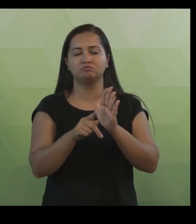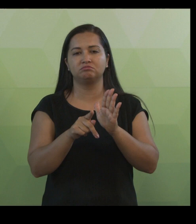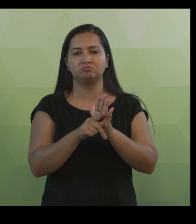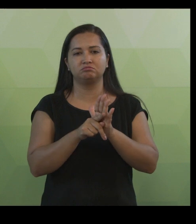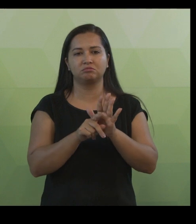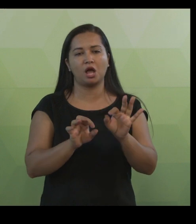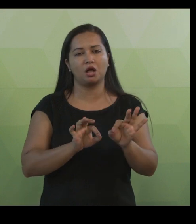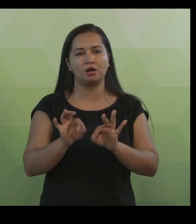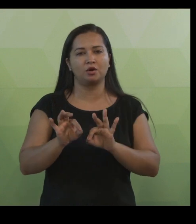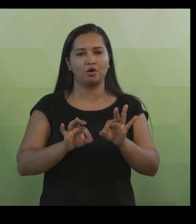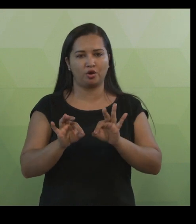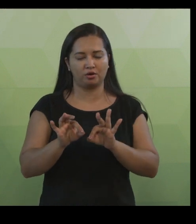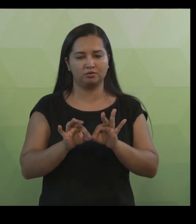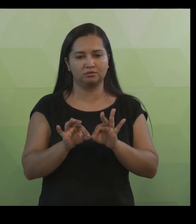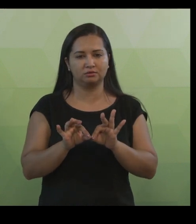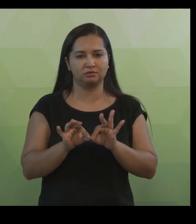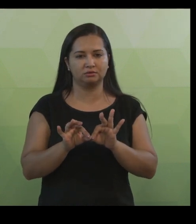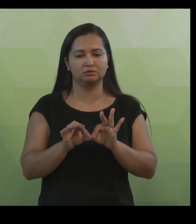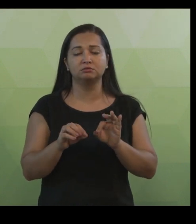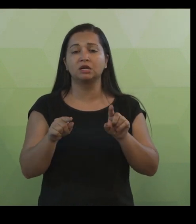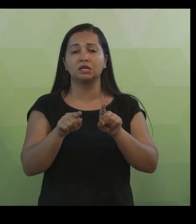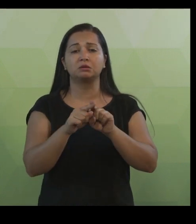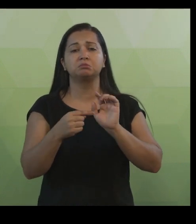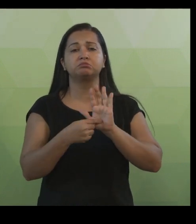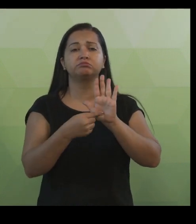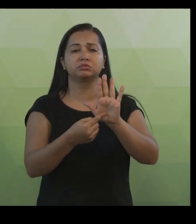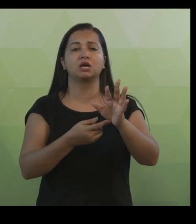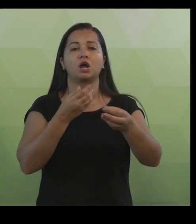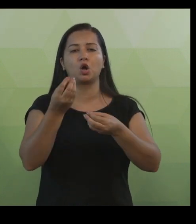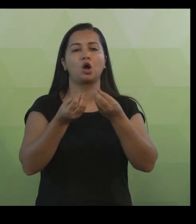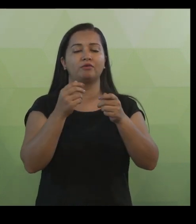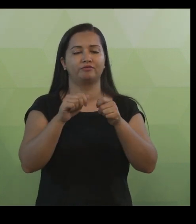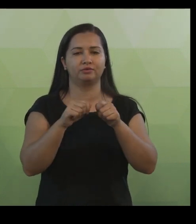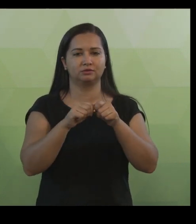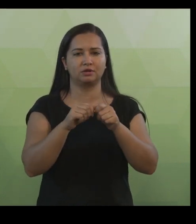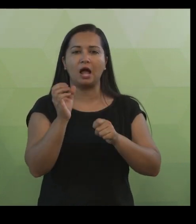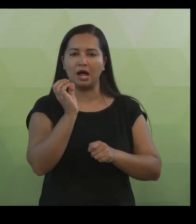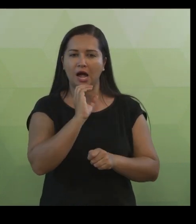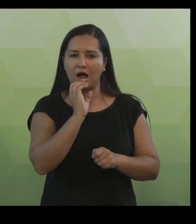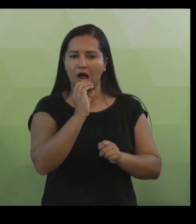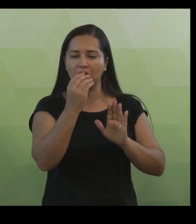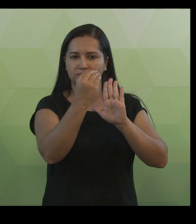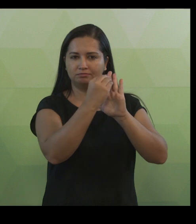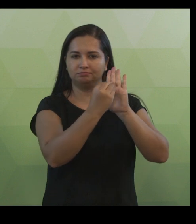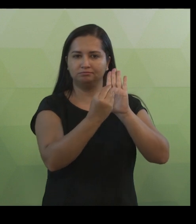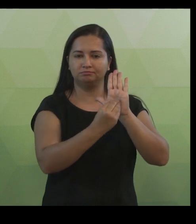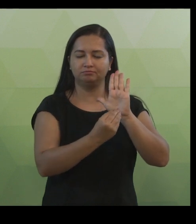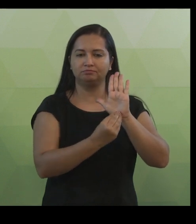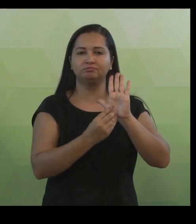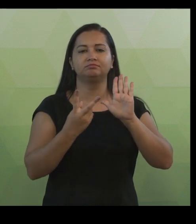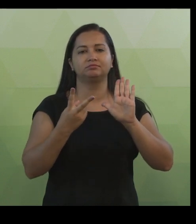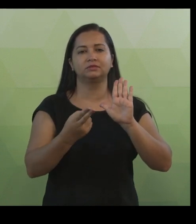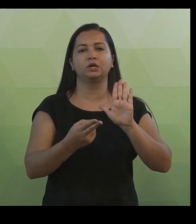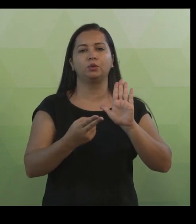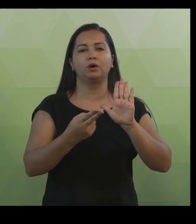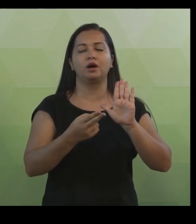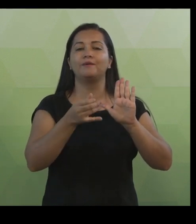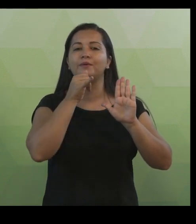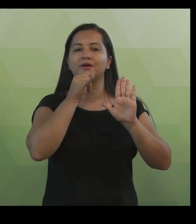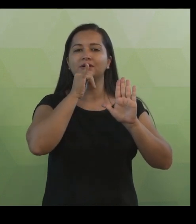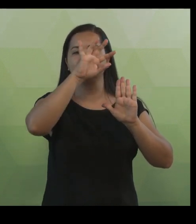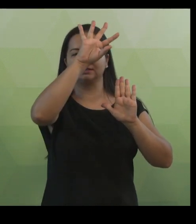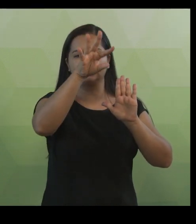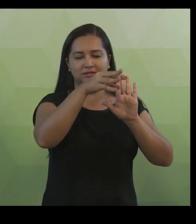pois ele já faz a inicialização da variável de controle, ele já tem a sua condição também de parada e o incremento